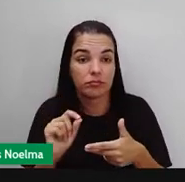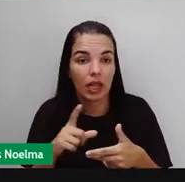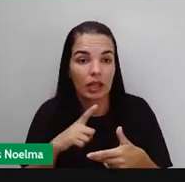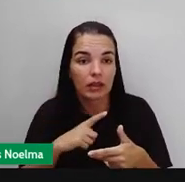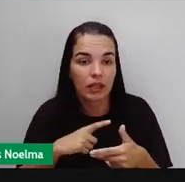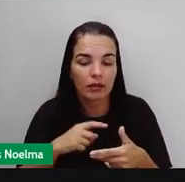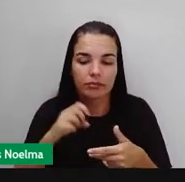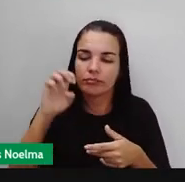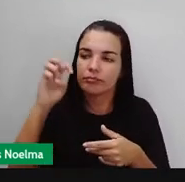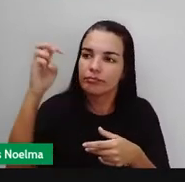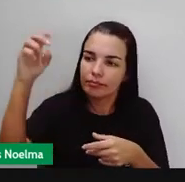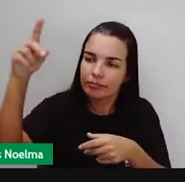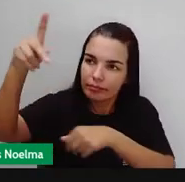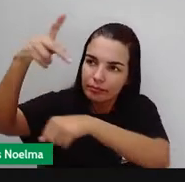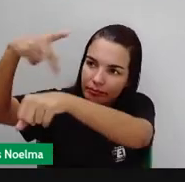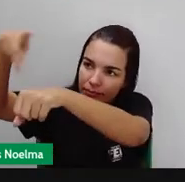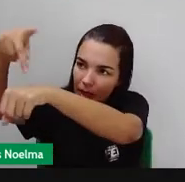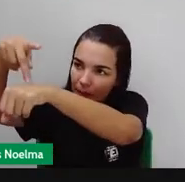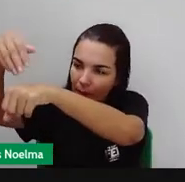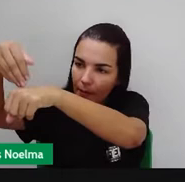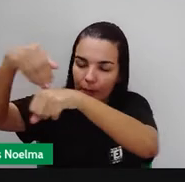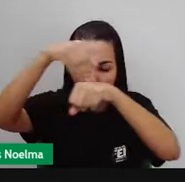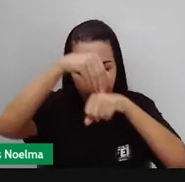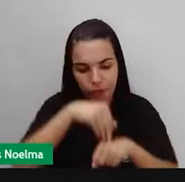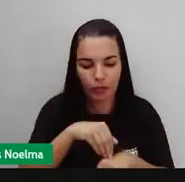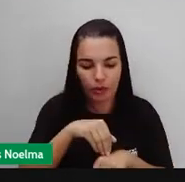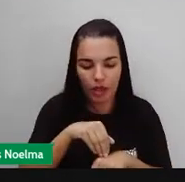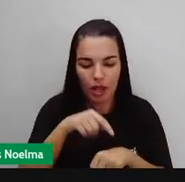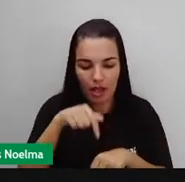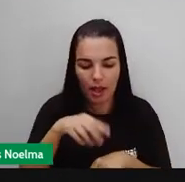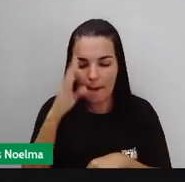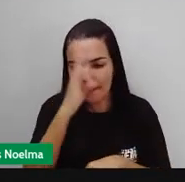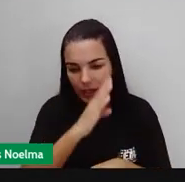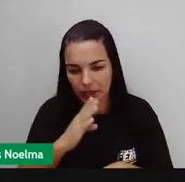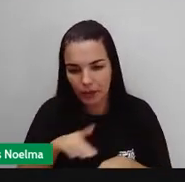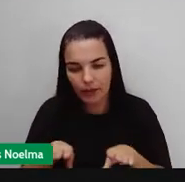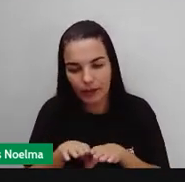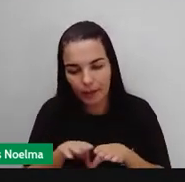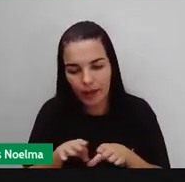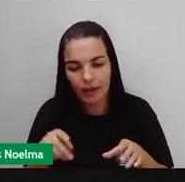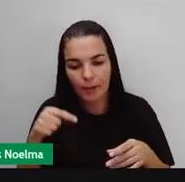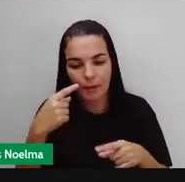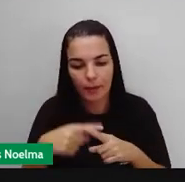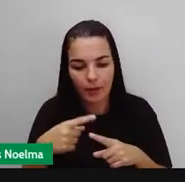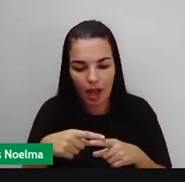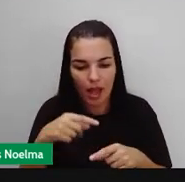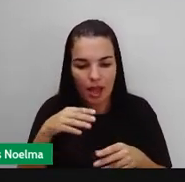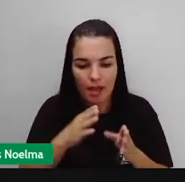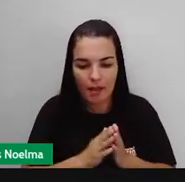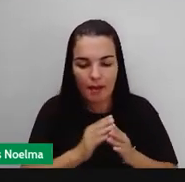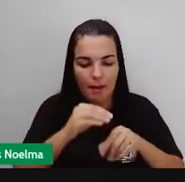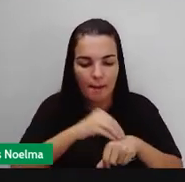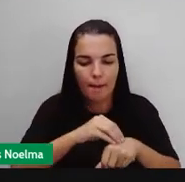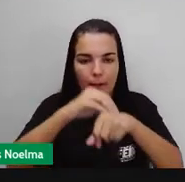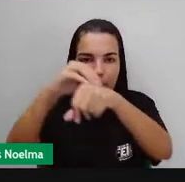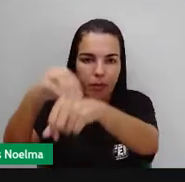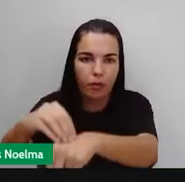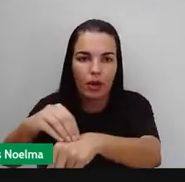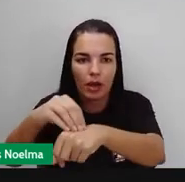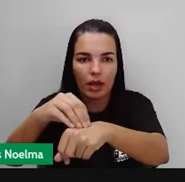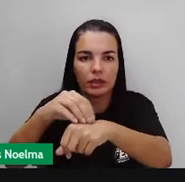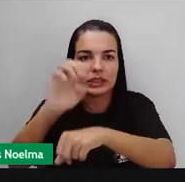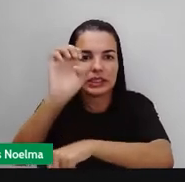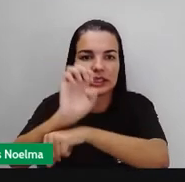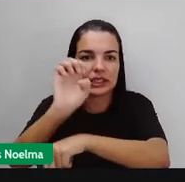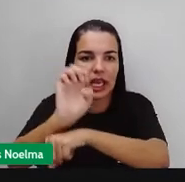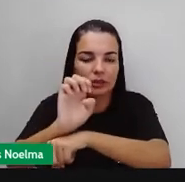porque ele saiu, ele é imigrante, porque ele entrou aqui, e ele está fazendo uma migração, porque seria essa movimentação de